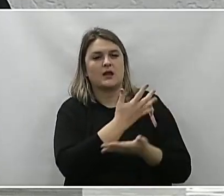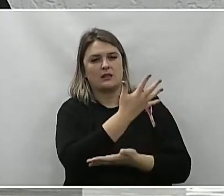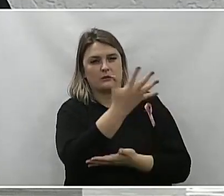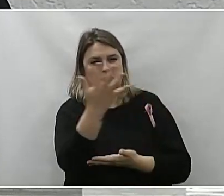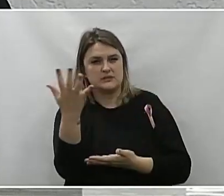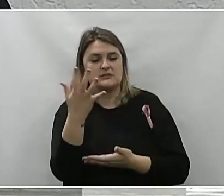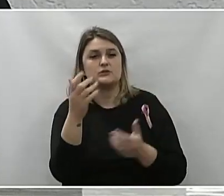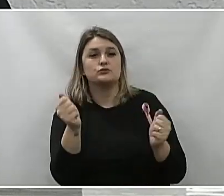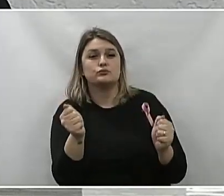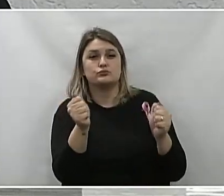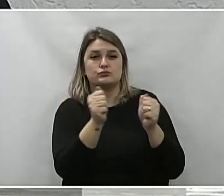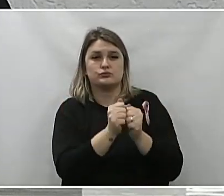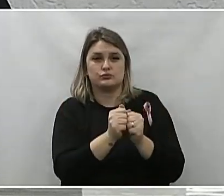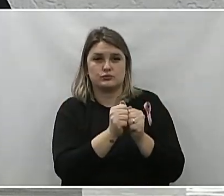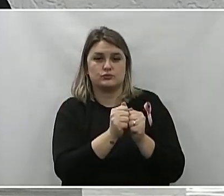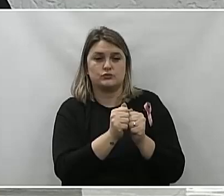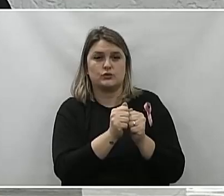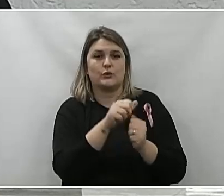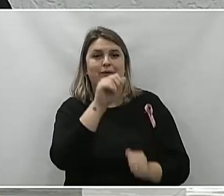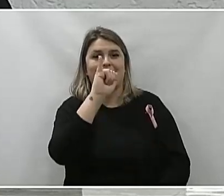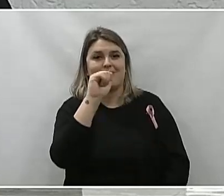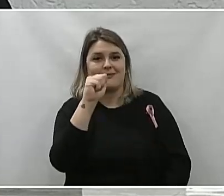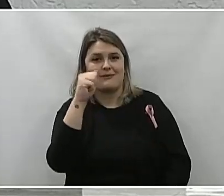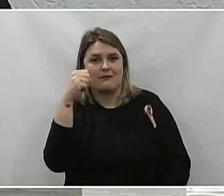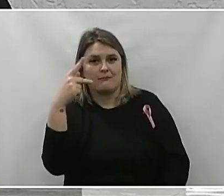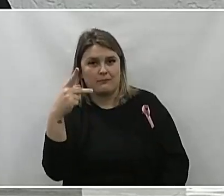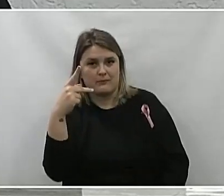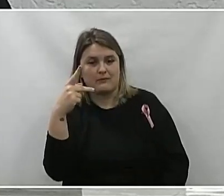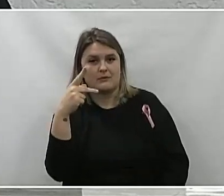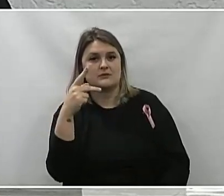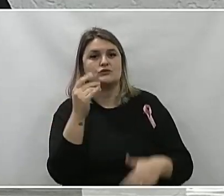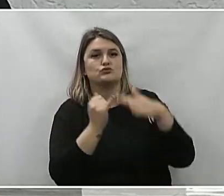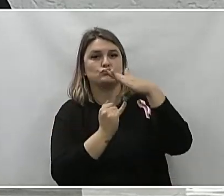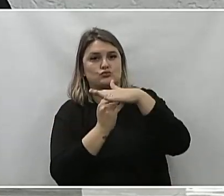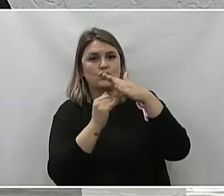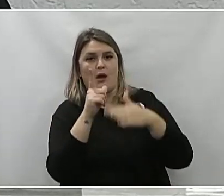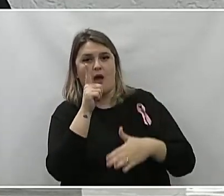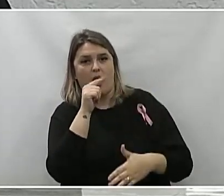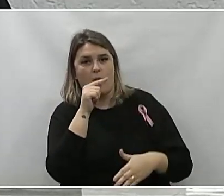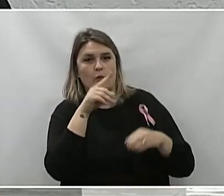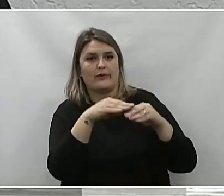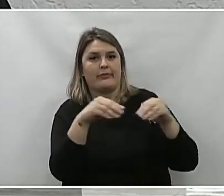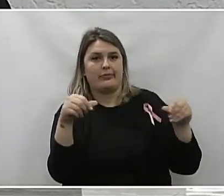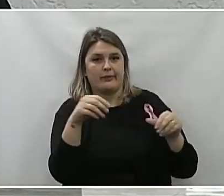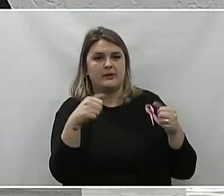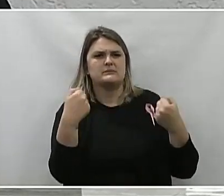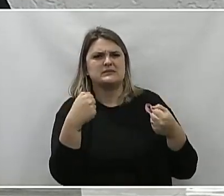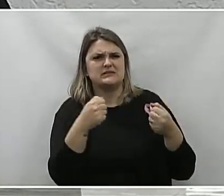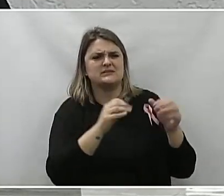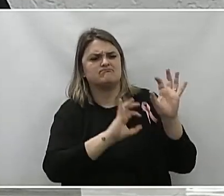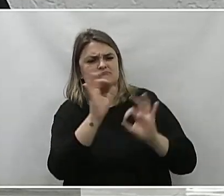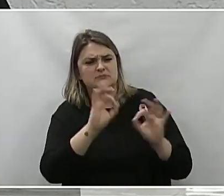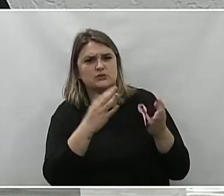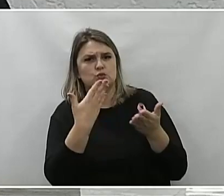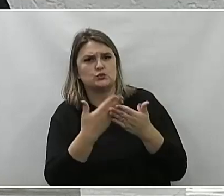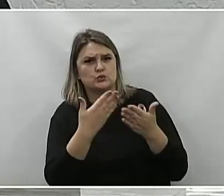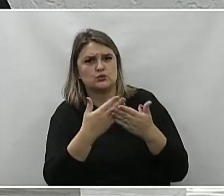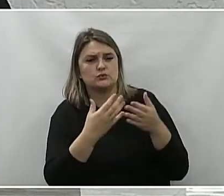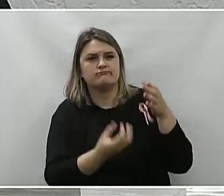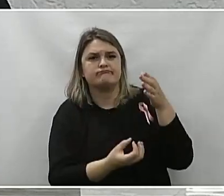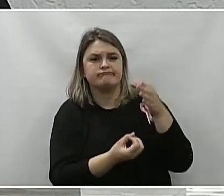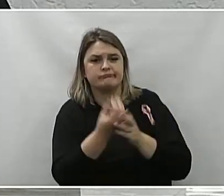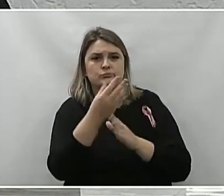Ambiente que possa juntamente com o iate Instituto água e Terra elaborar estudos para inserir o